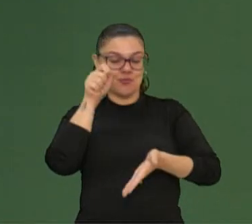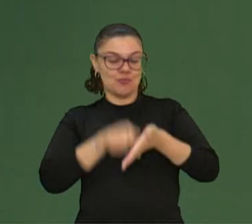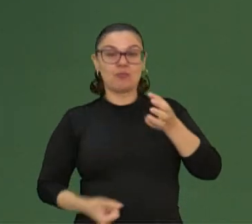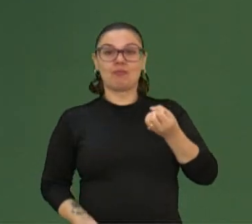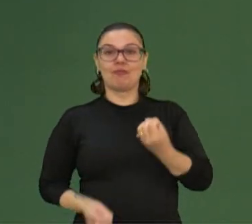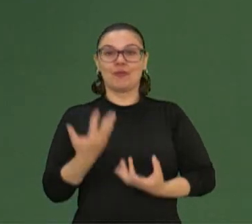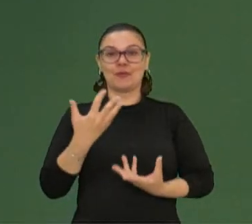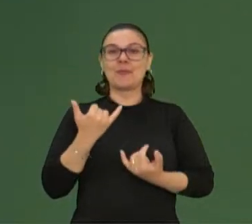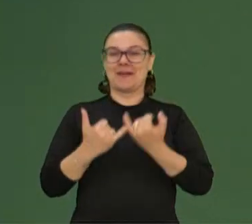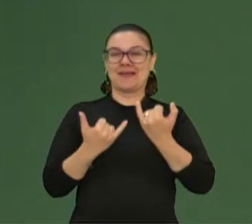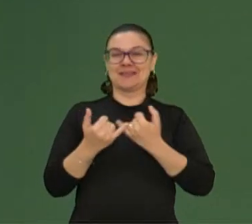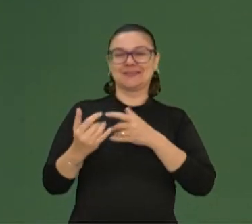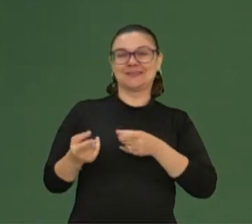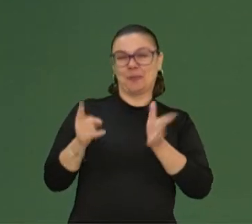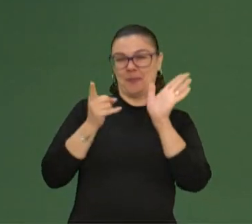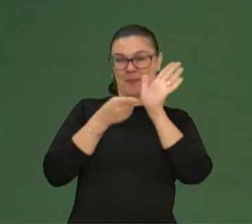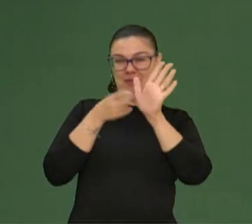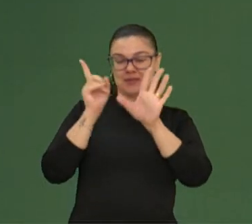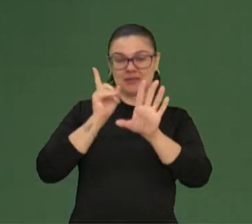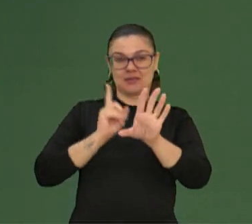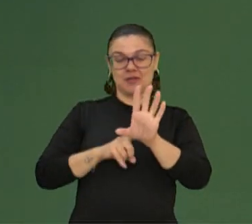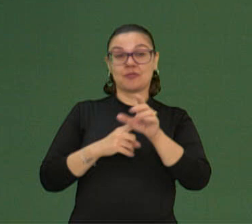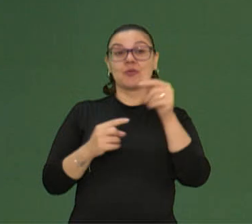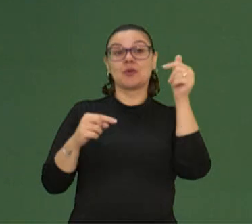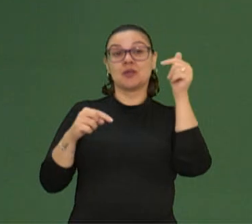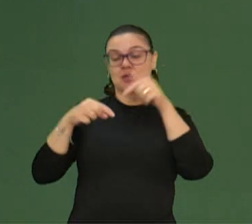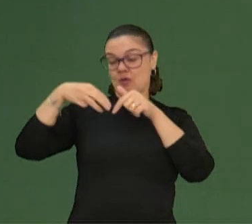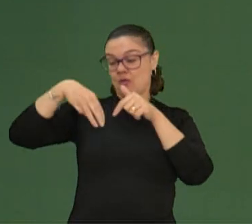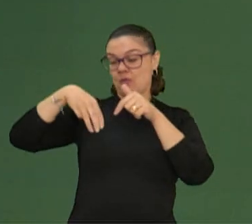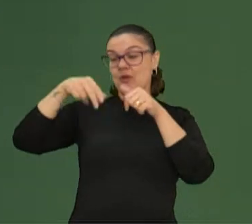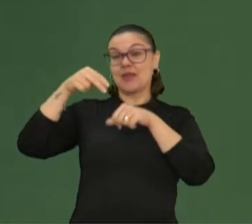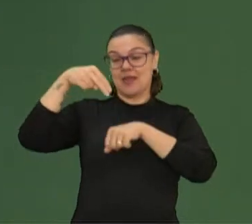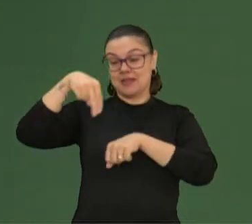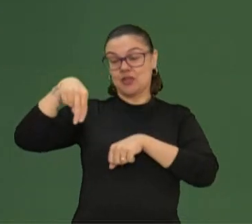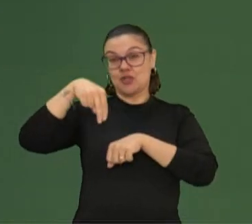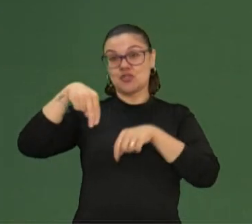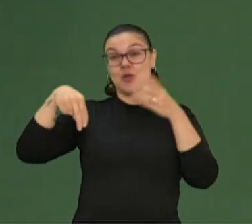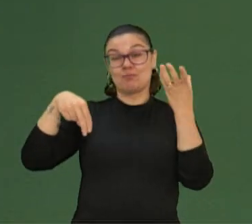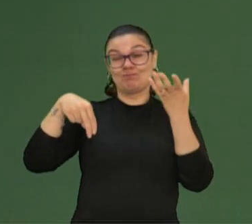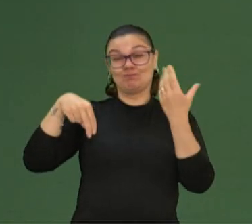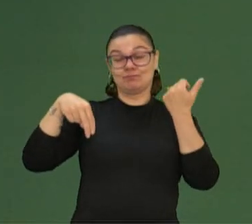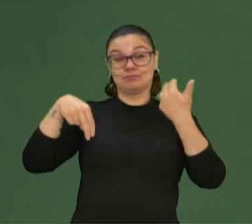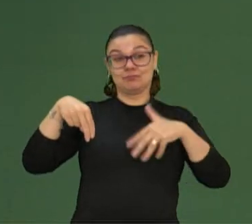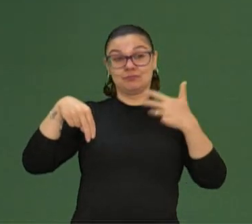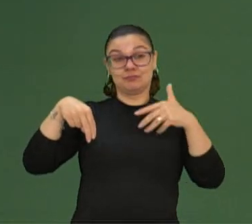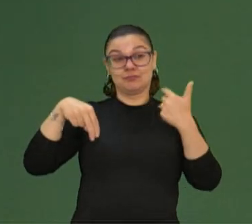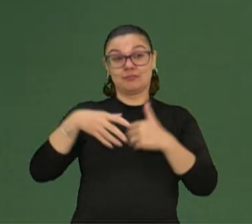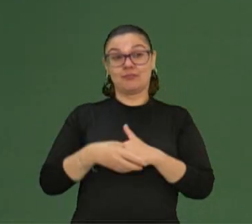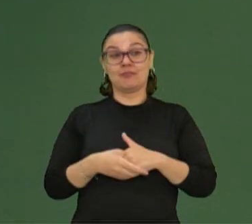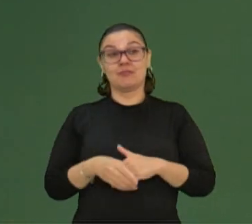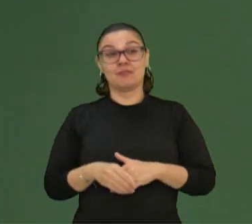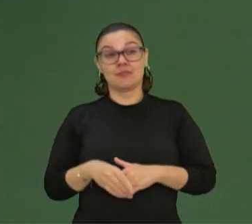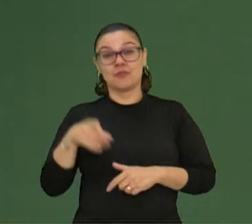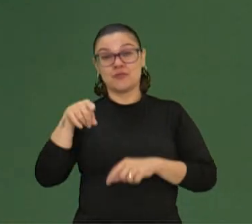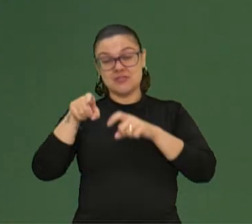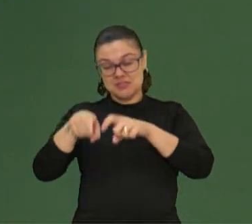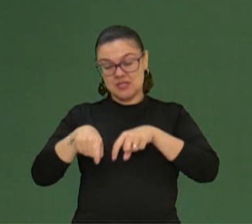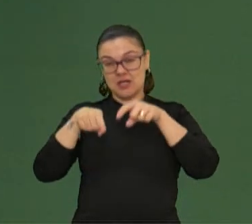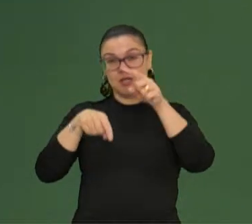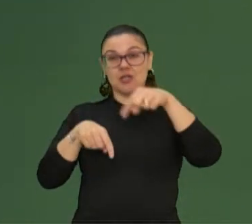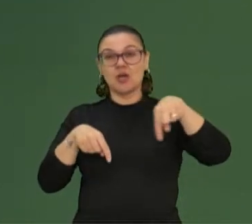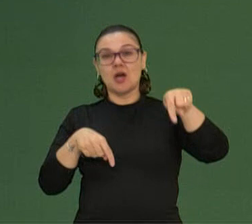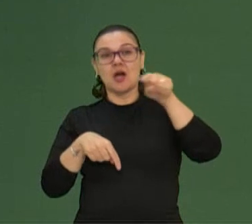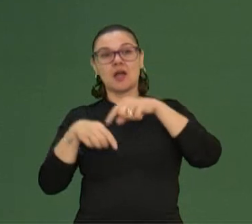fósforo. Então, a planta demanda muito nitrogênio, por isso que é importante nitrogênio no solo, o pessoal da agricultura aí